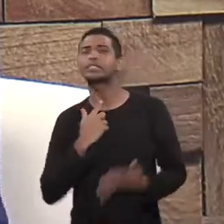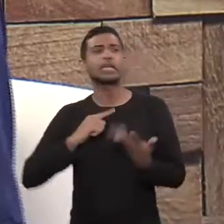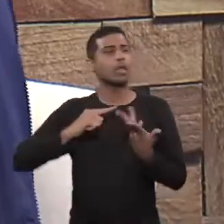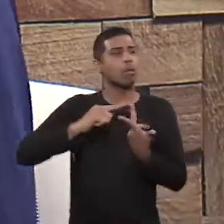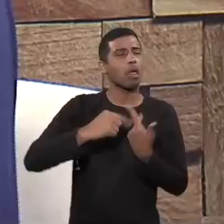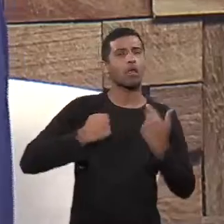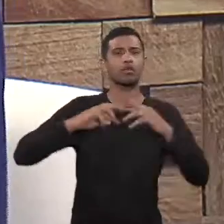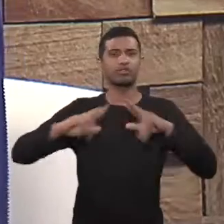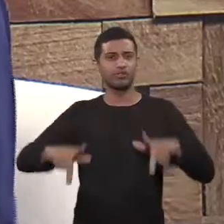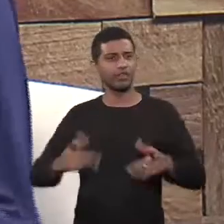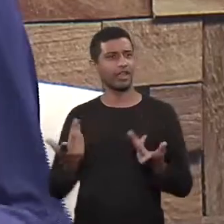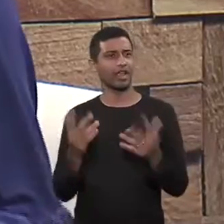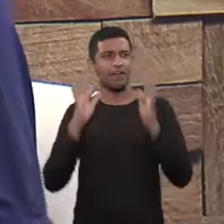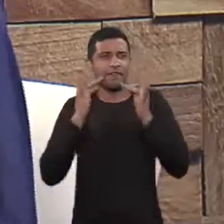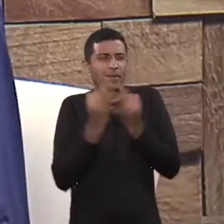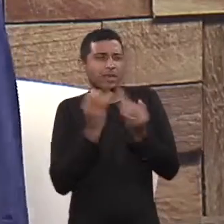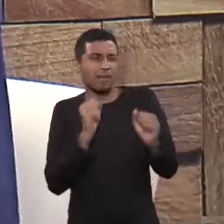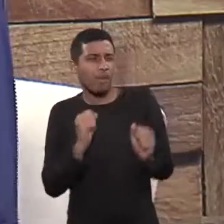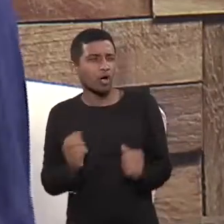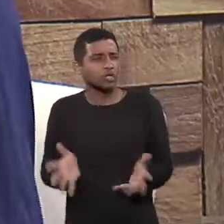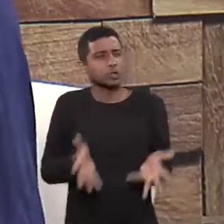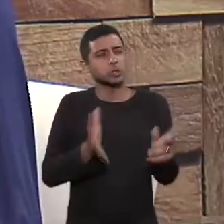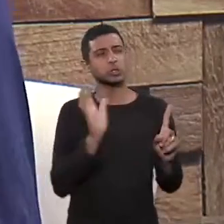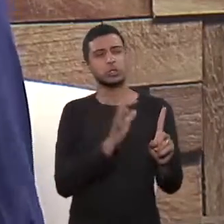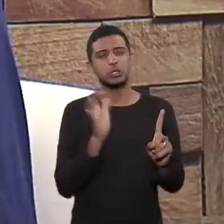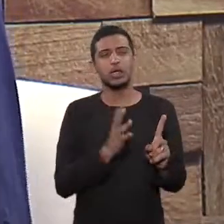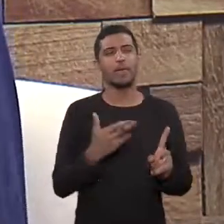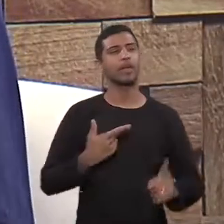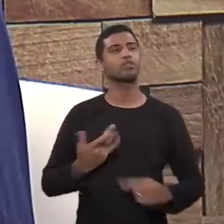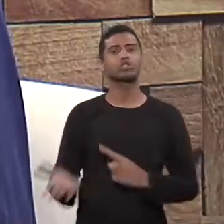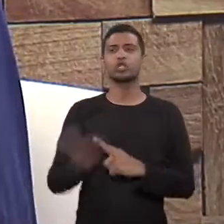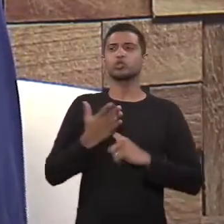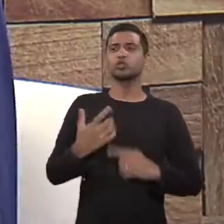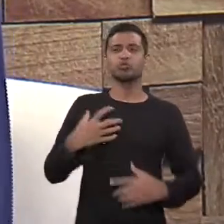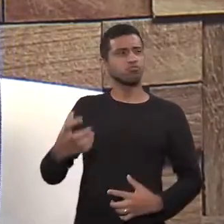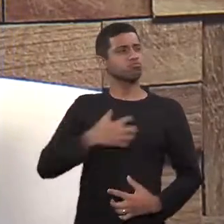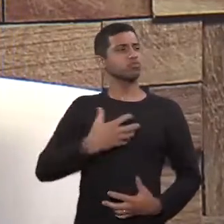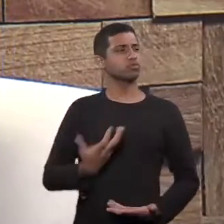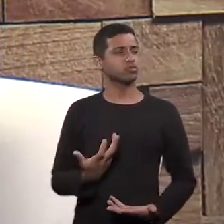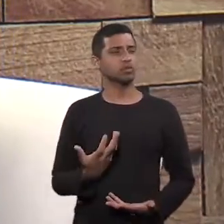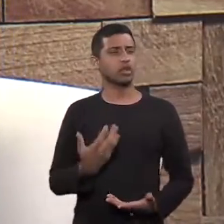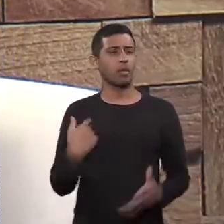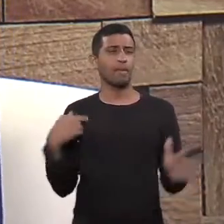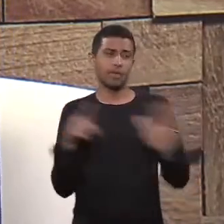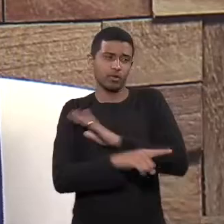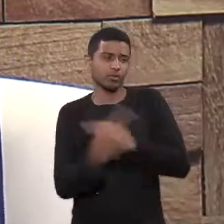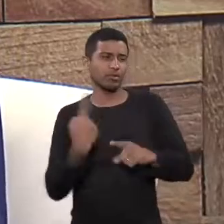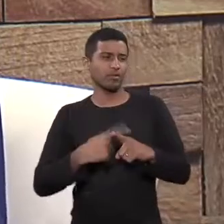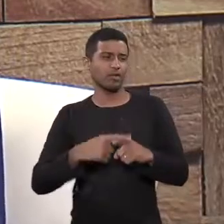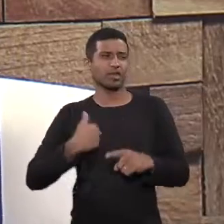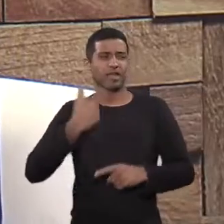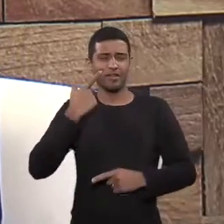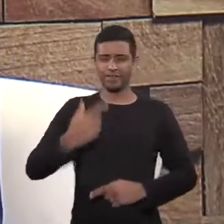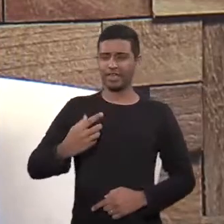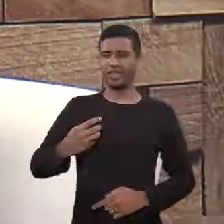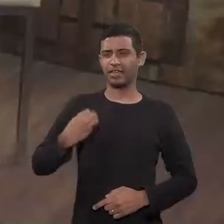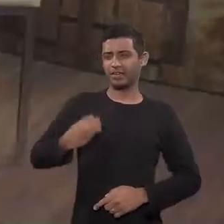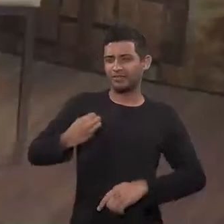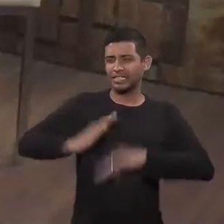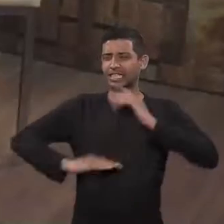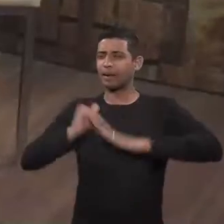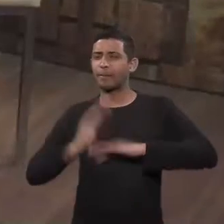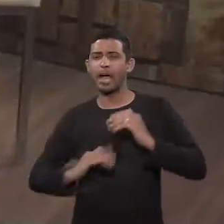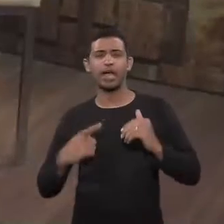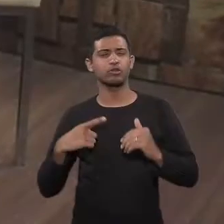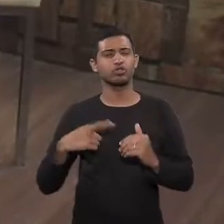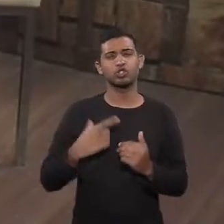interesses, a família também deve ter te apresentado algumas outras atividades. O que te impulsionava, já que eu te pergunto isso, porque era uma carreira, ou um